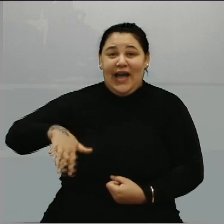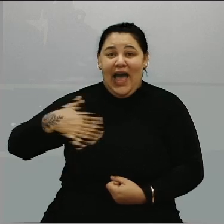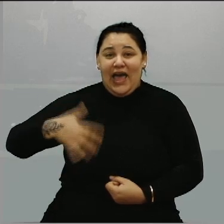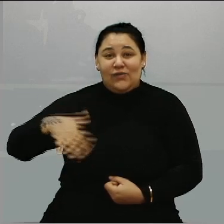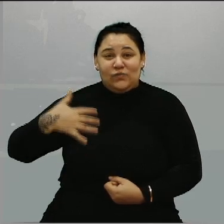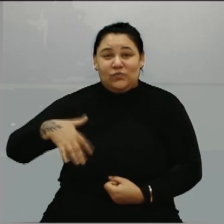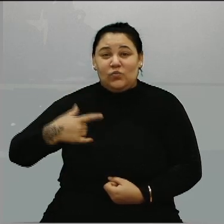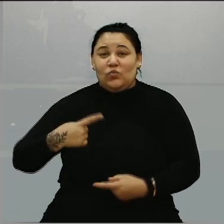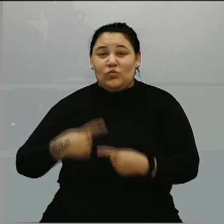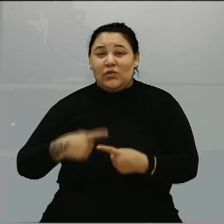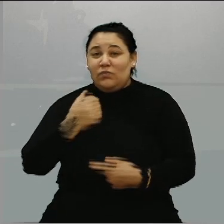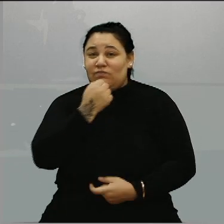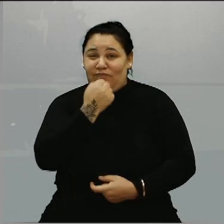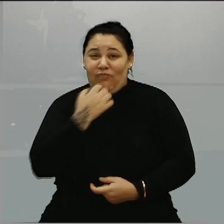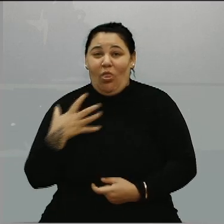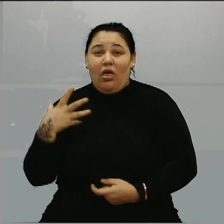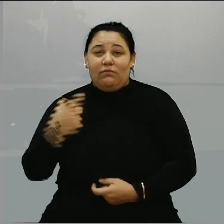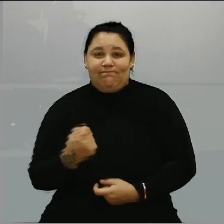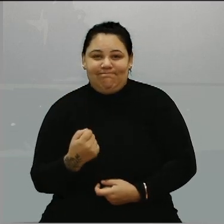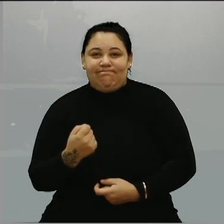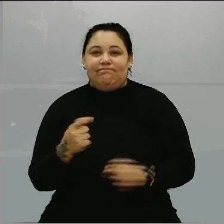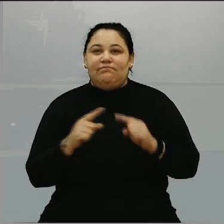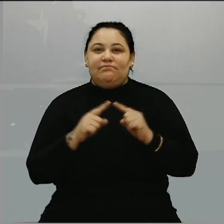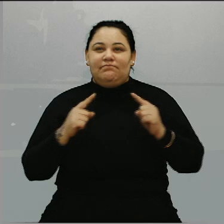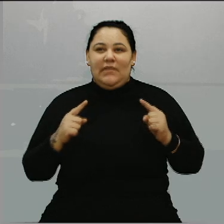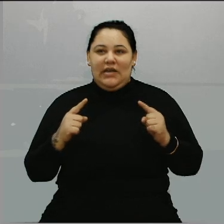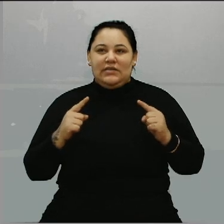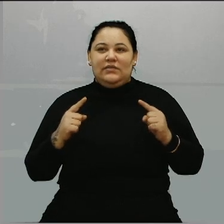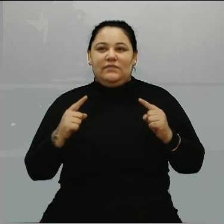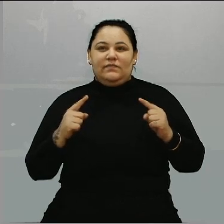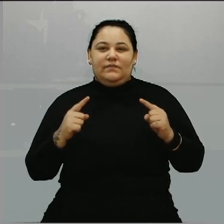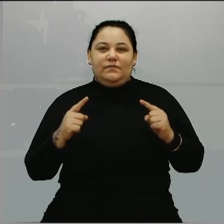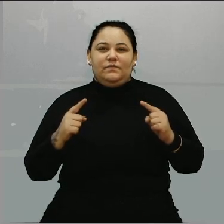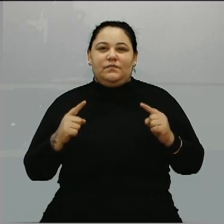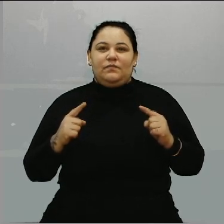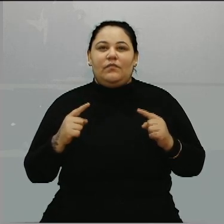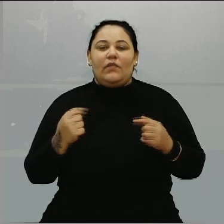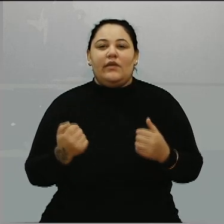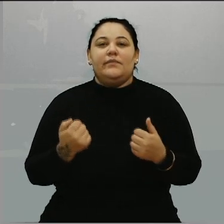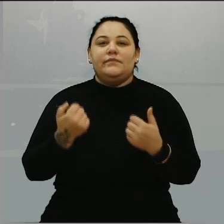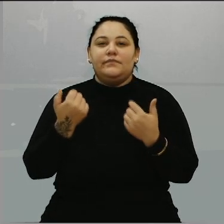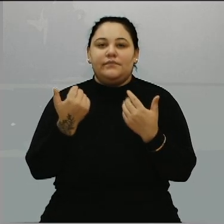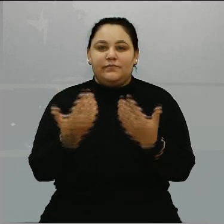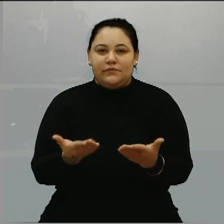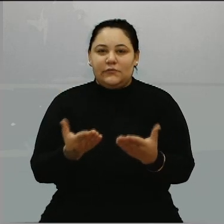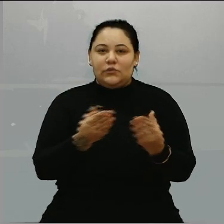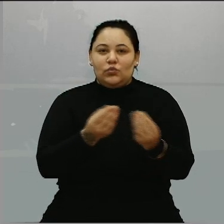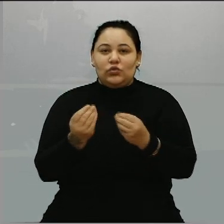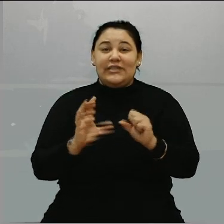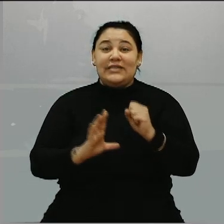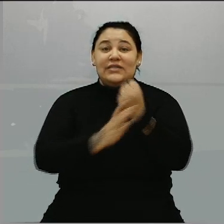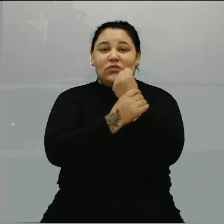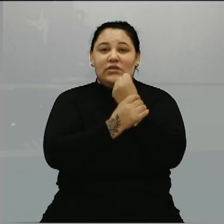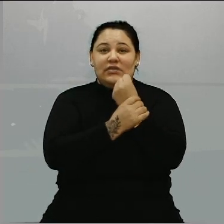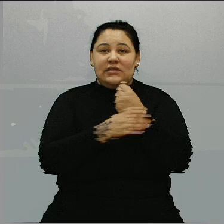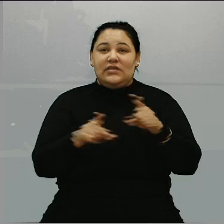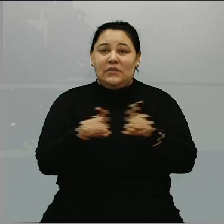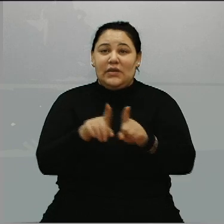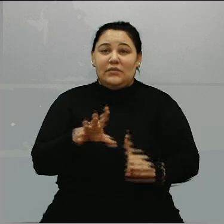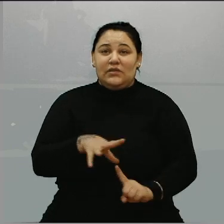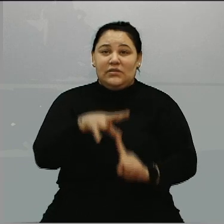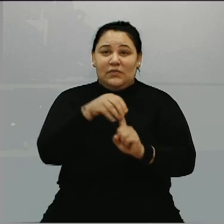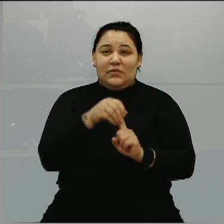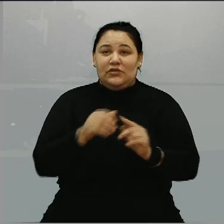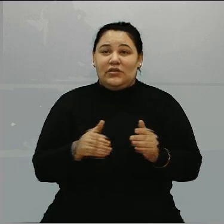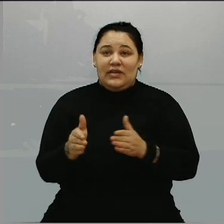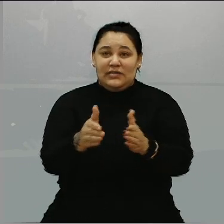esse tipo de construção, mas ela proporciona bastante segurança, principalmente nas